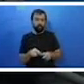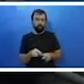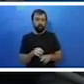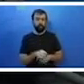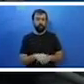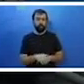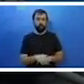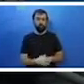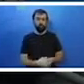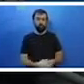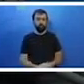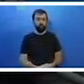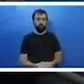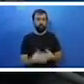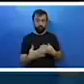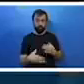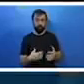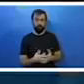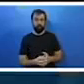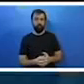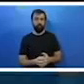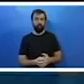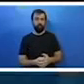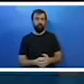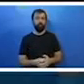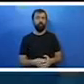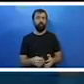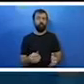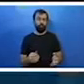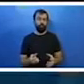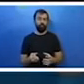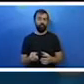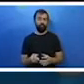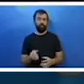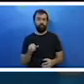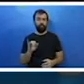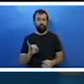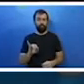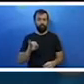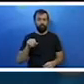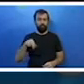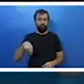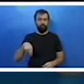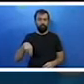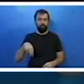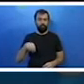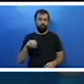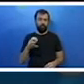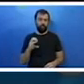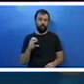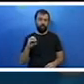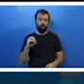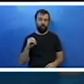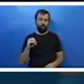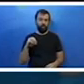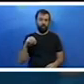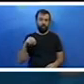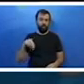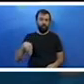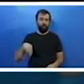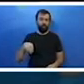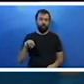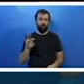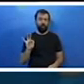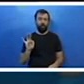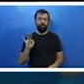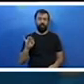rei. Seguindo, chegamos à Inconfidência Mineira, tá? Inconfidência significa ato